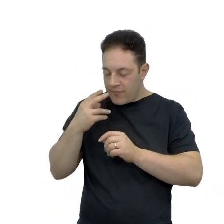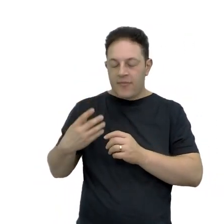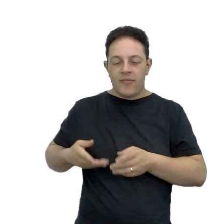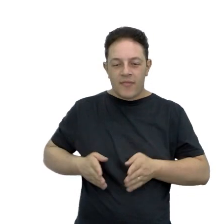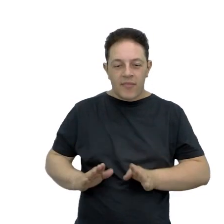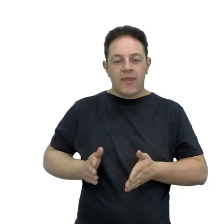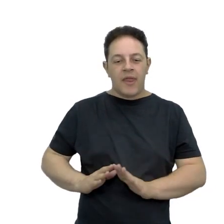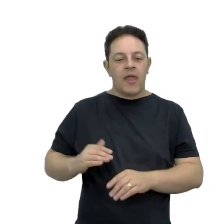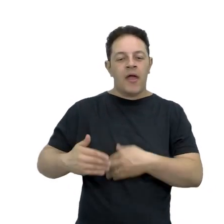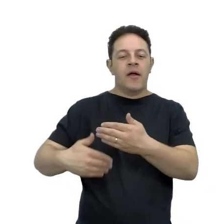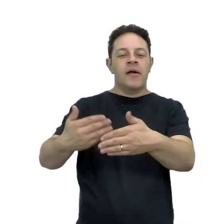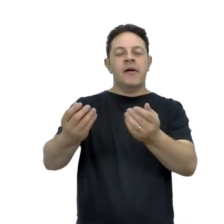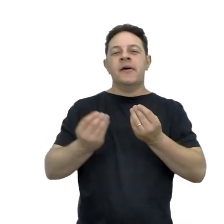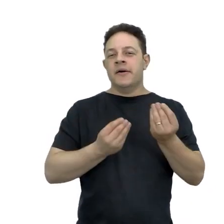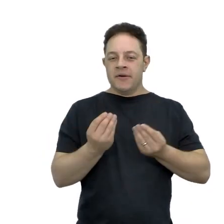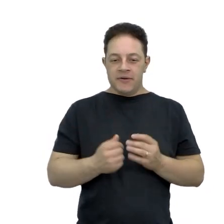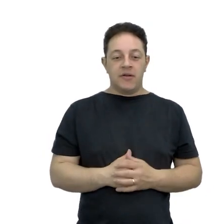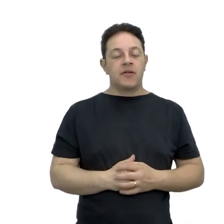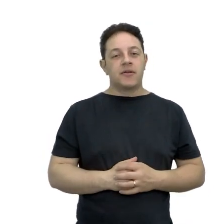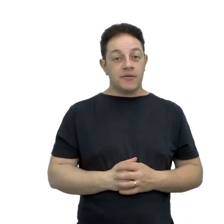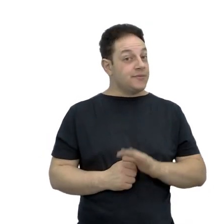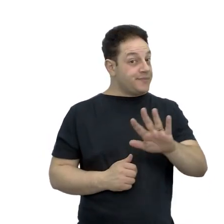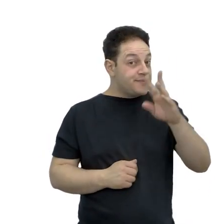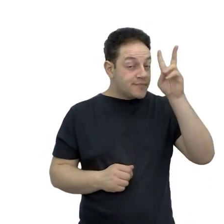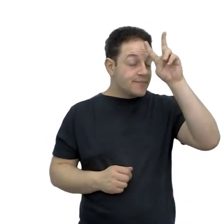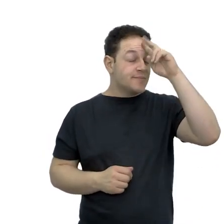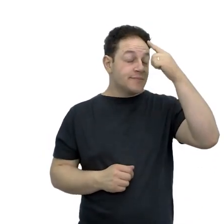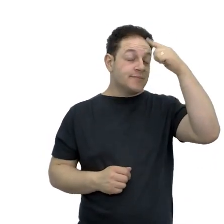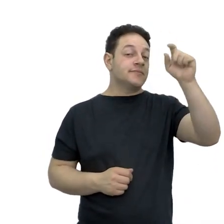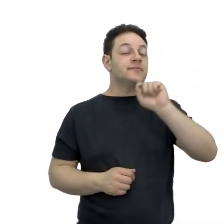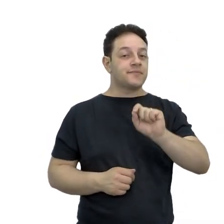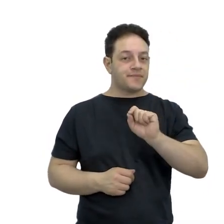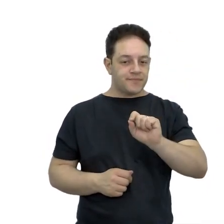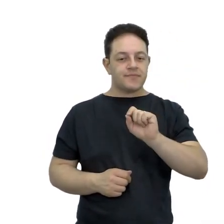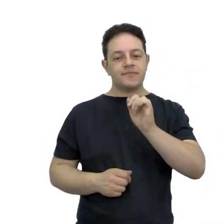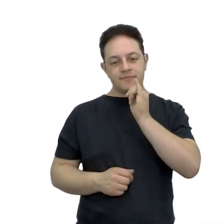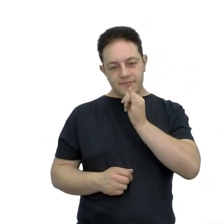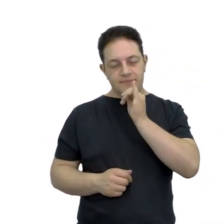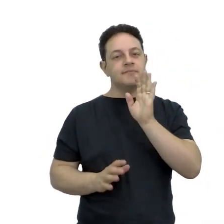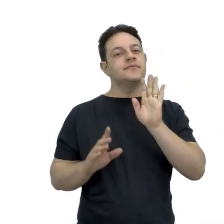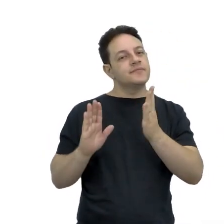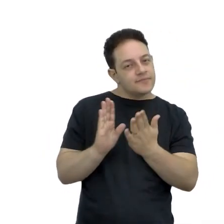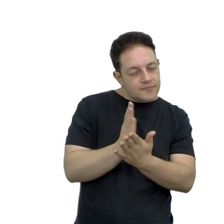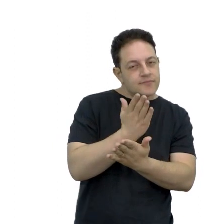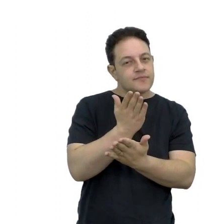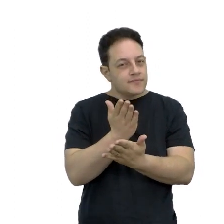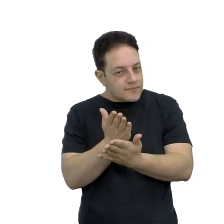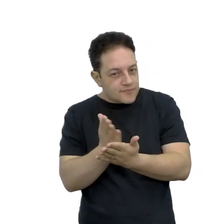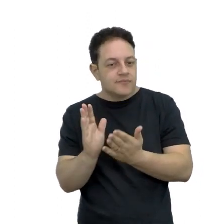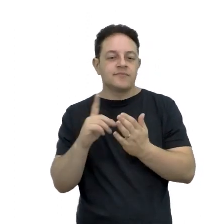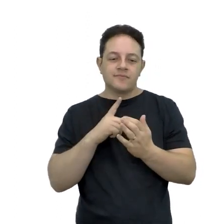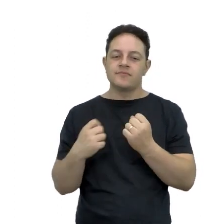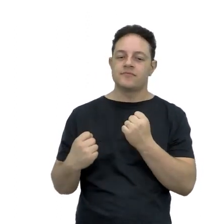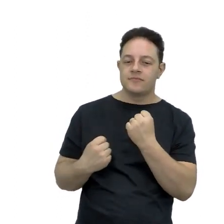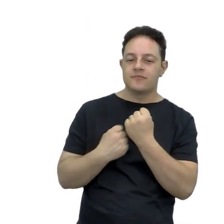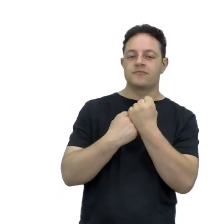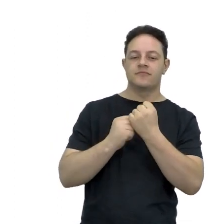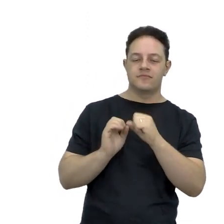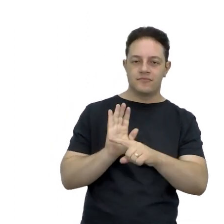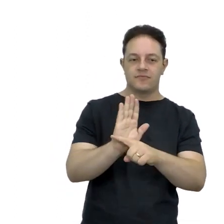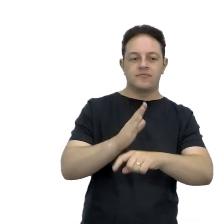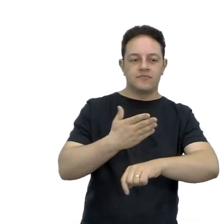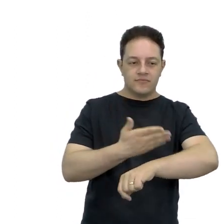reprodutivo. Vale lembrar que a gente tem algumas habilidades suporte e elas